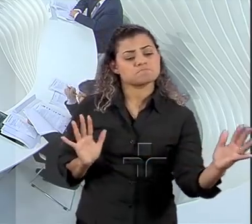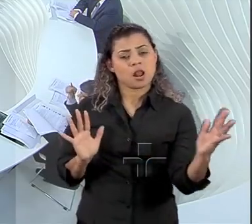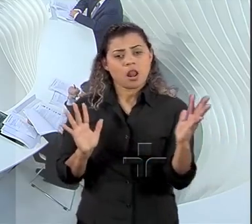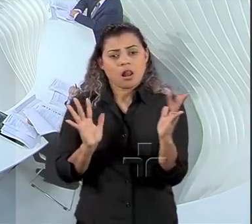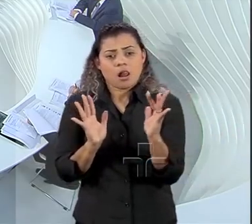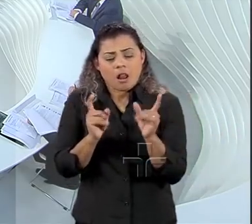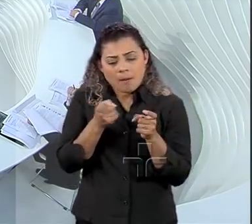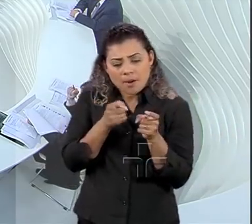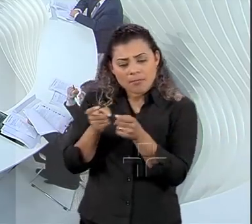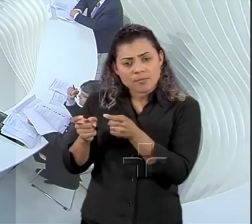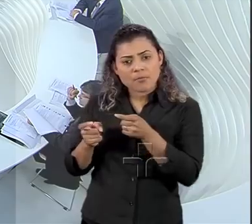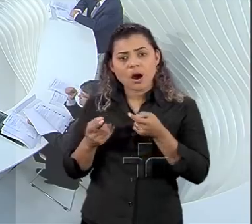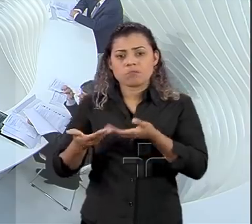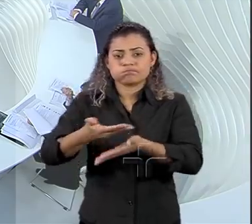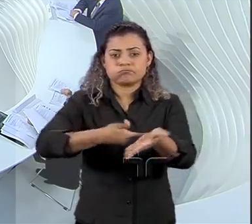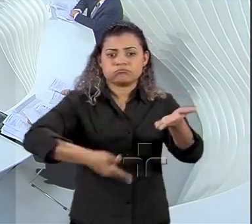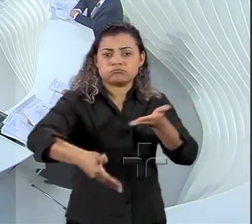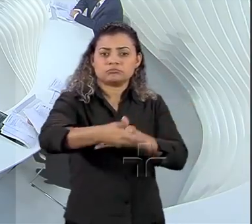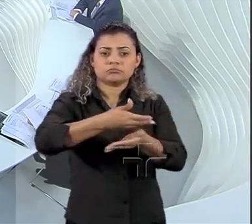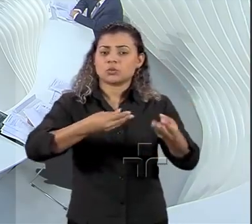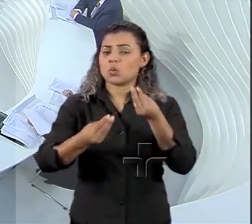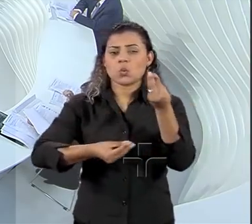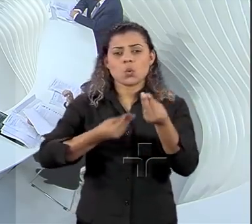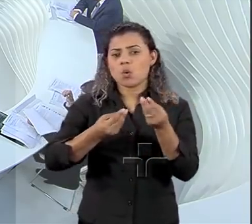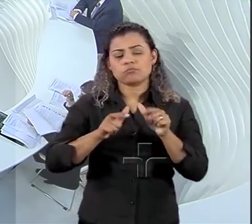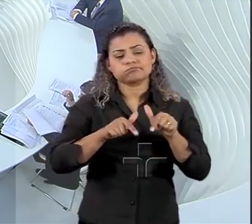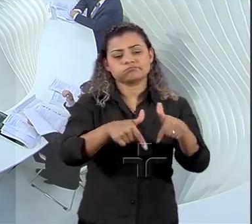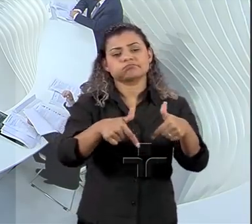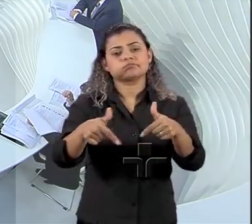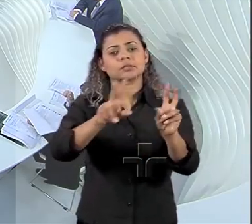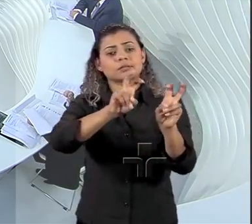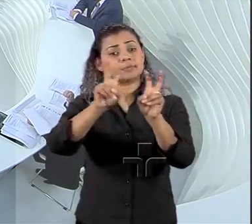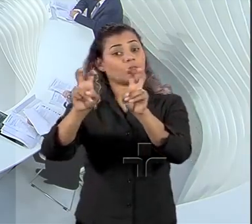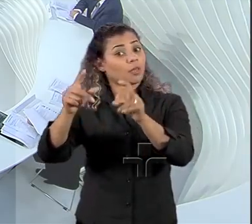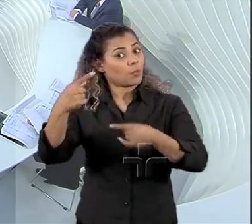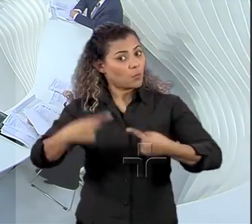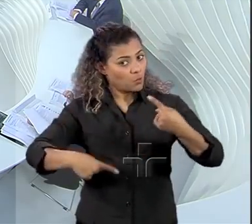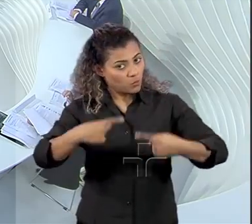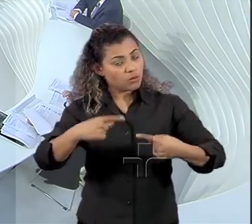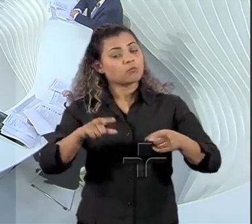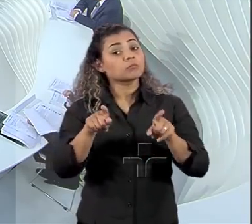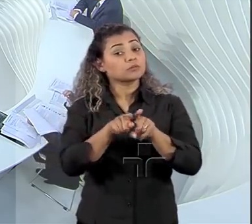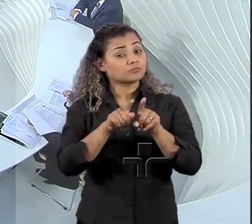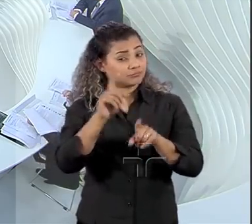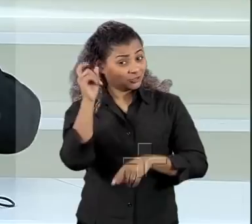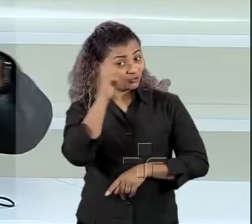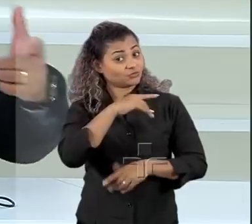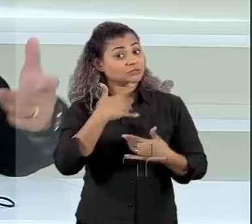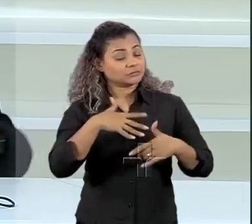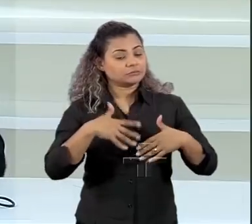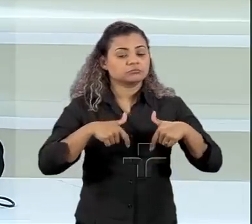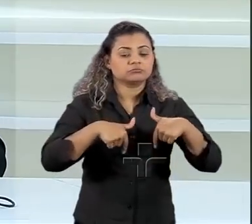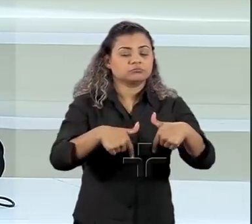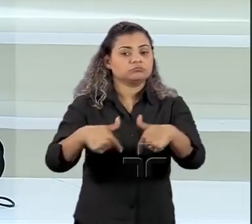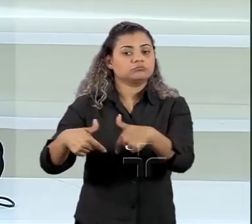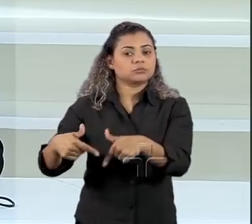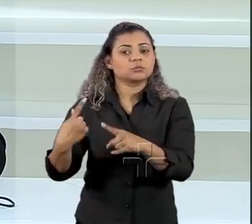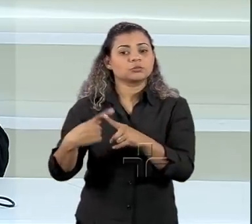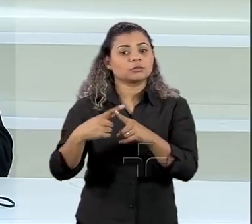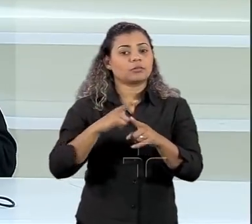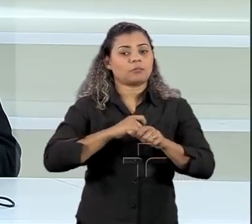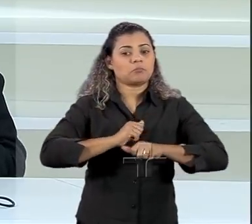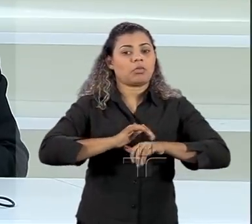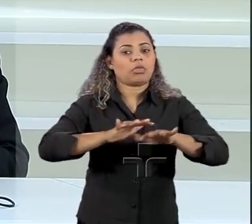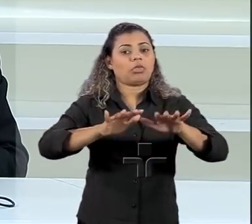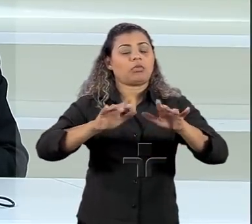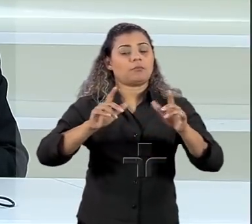Né, de dividir como que nós vamos operacionalizar temas polêmicos e difíceis de serem feitos quando eles têm alta repercussão.